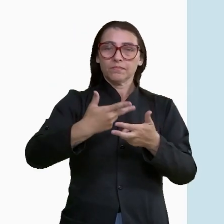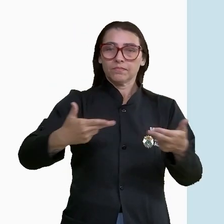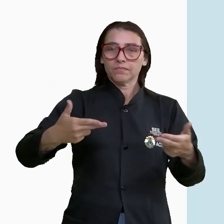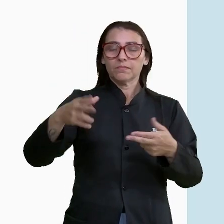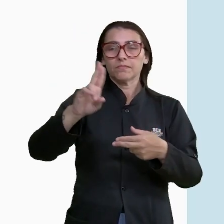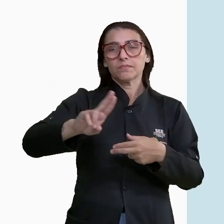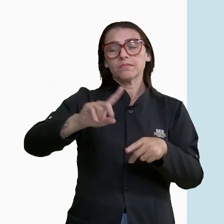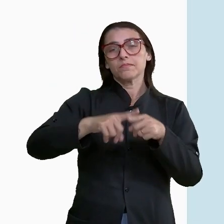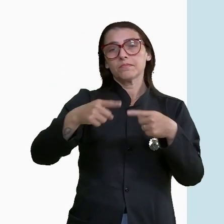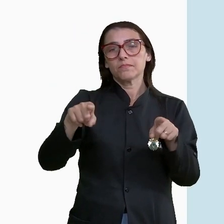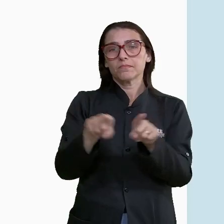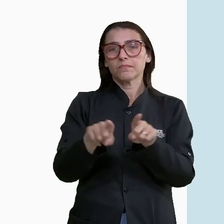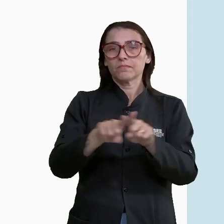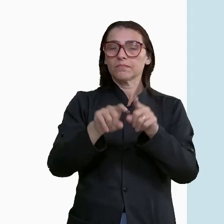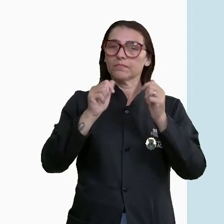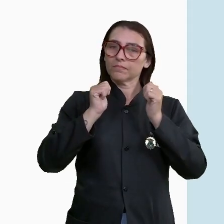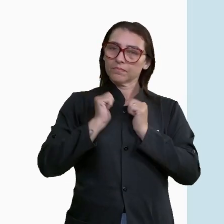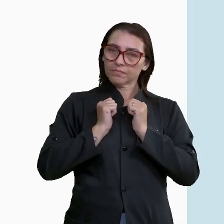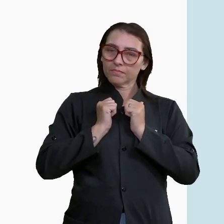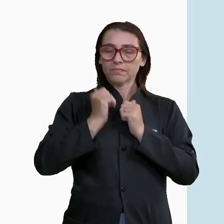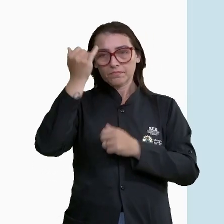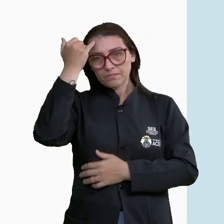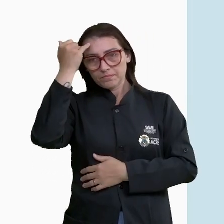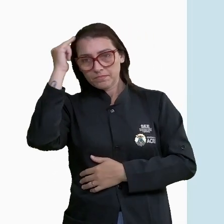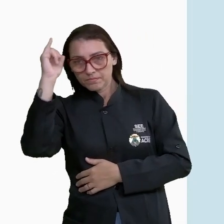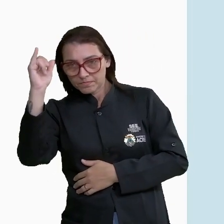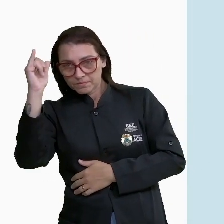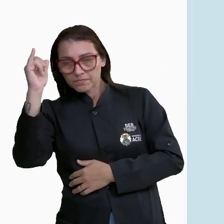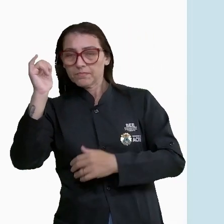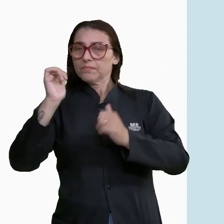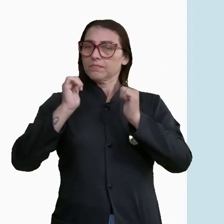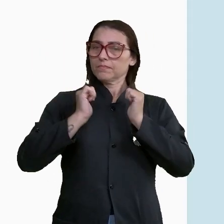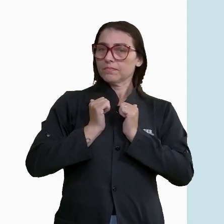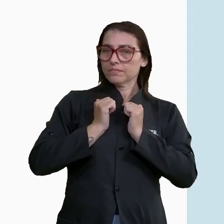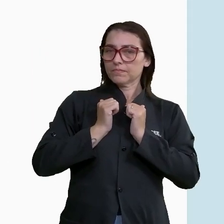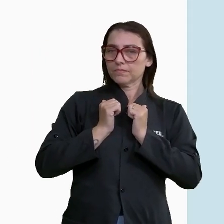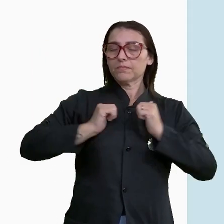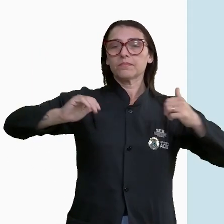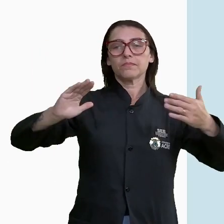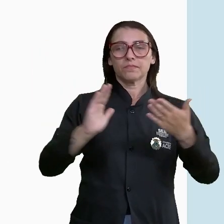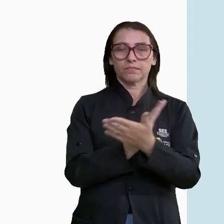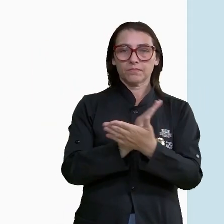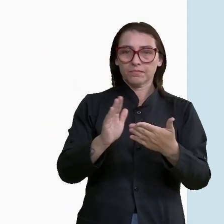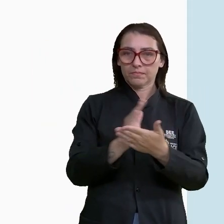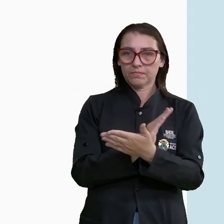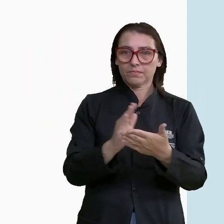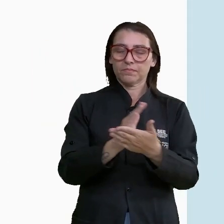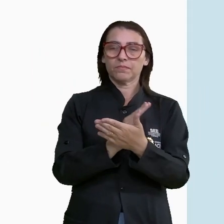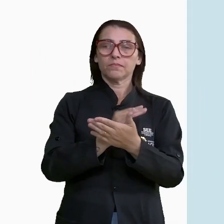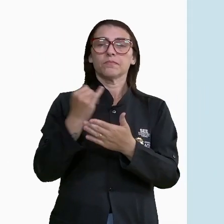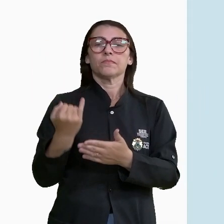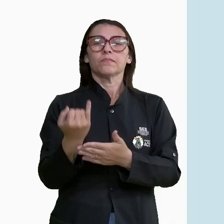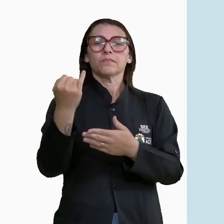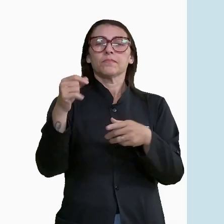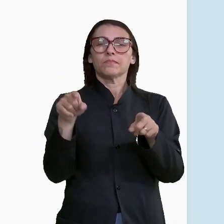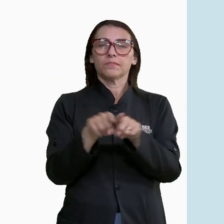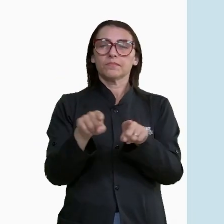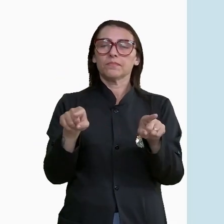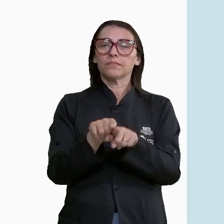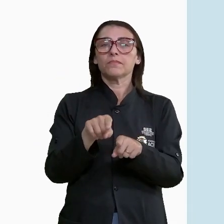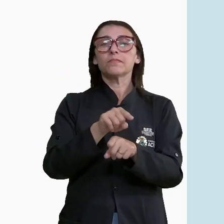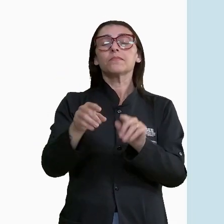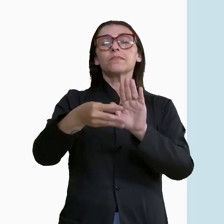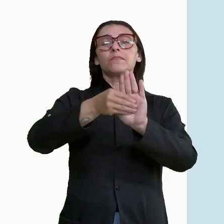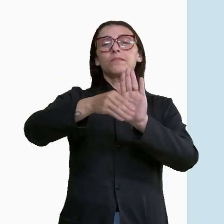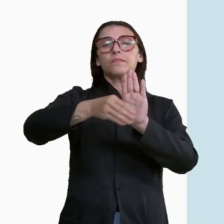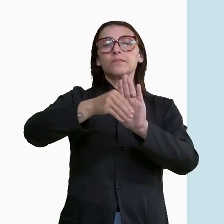mas também comportamentos, ideias e posicionamentos. Algo muito interessante, inclusive, do quanto a